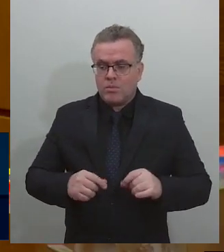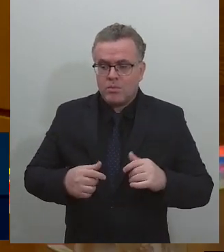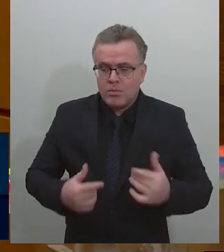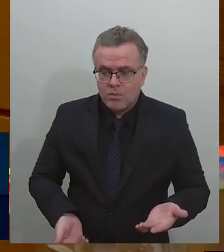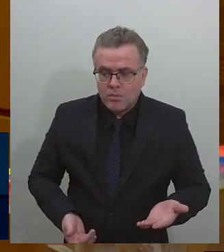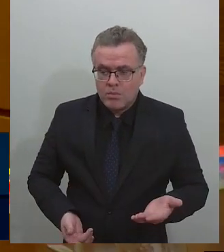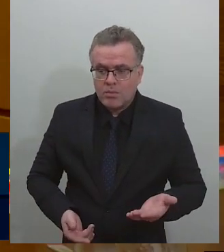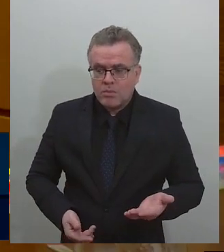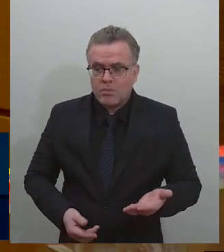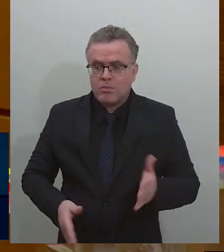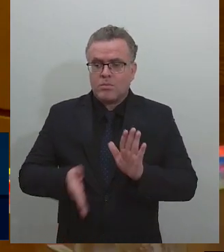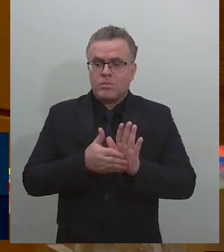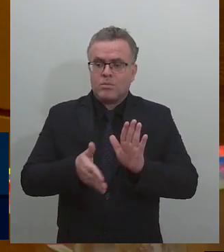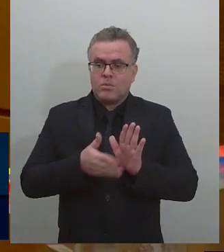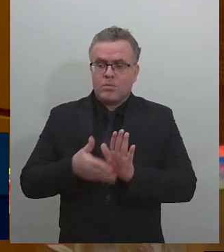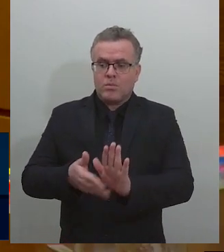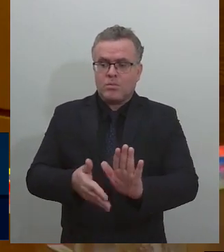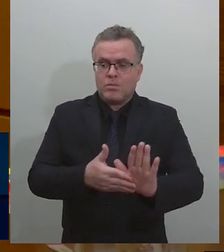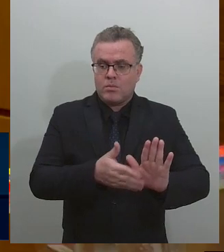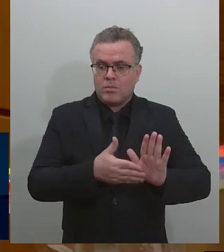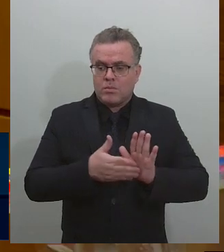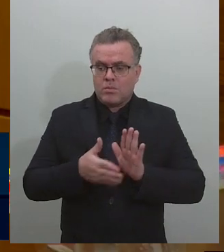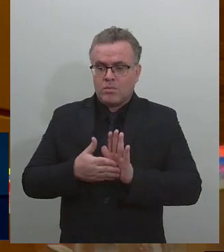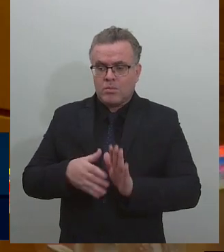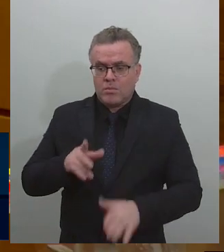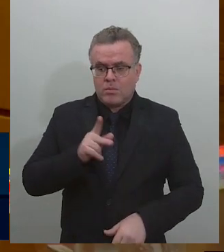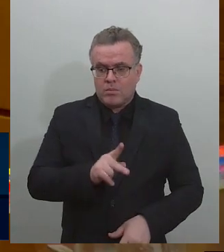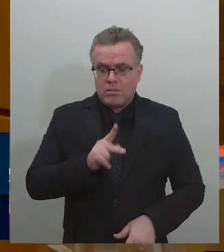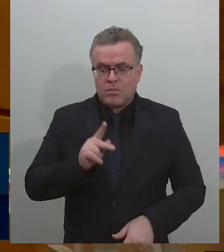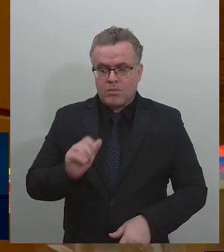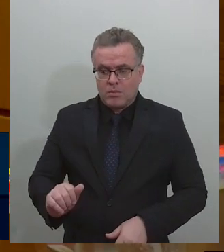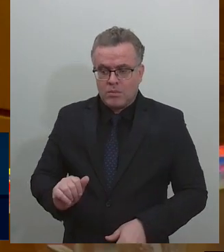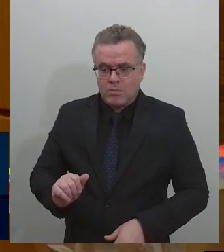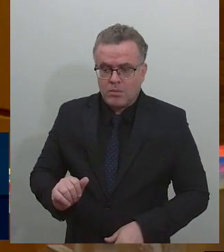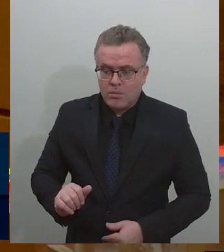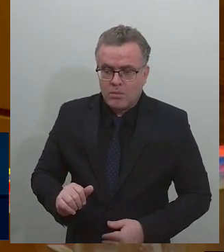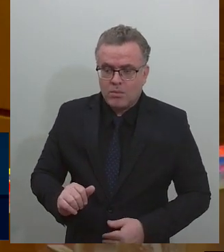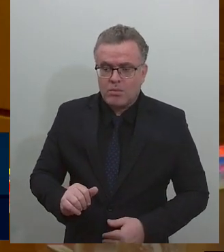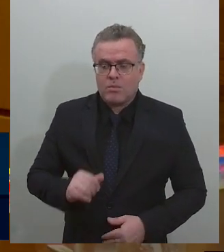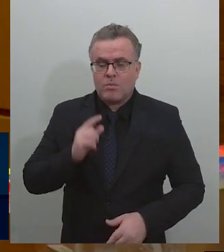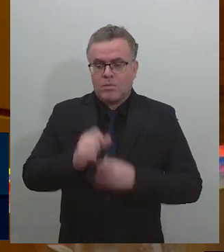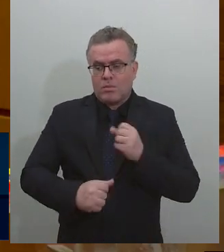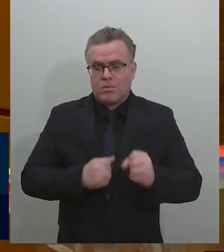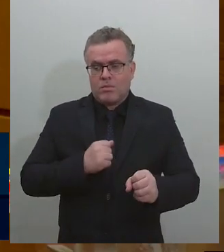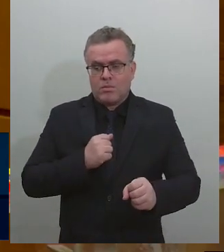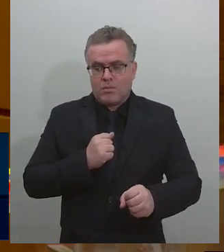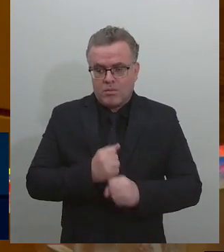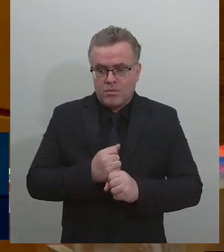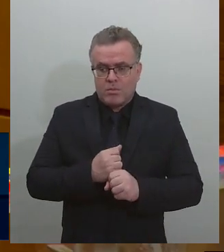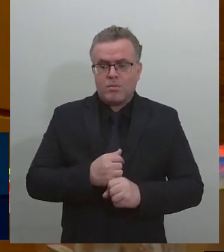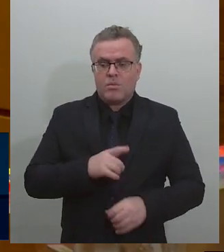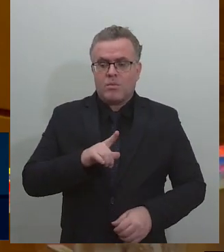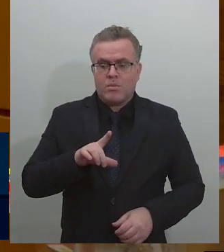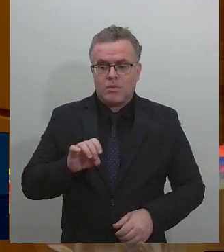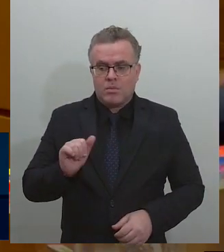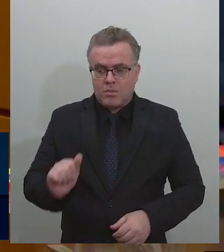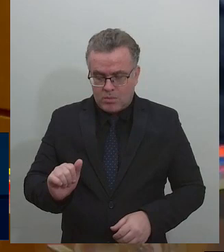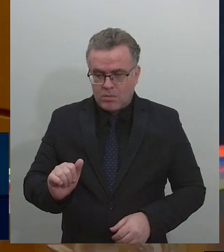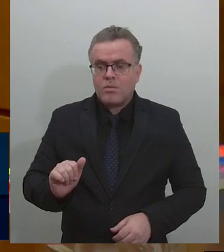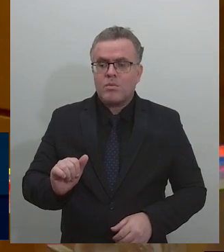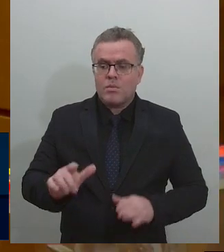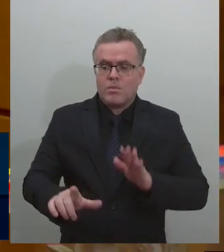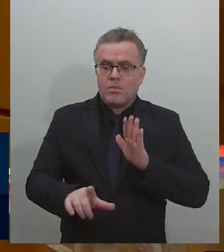para o PPA, que é o Plano Plurianual, e a LOA, que é a Lei Orçamentária Anual, que serão